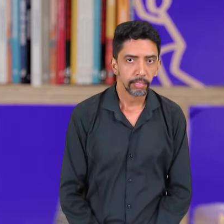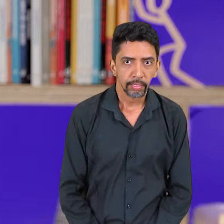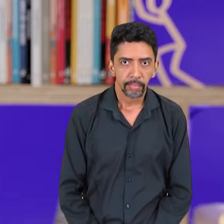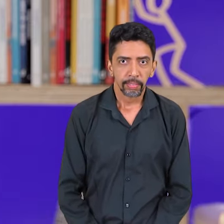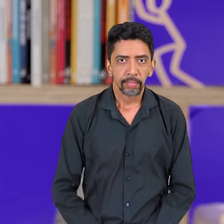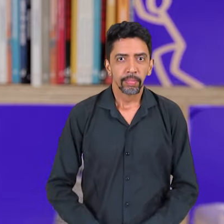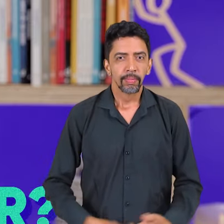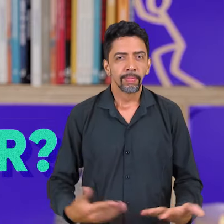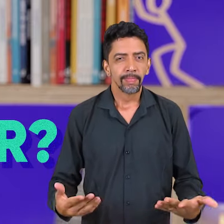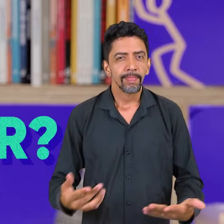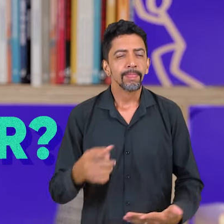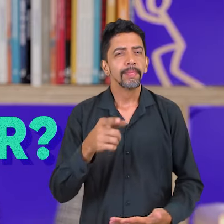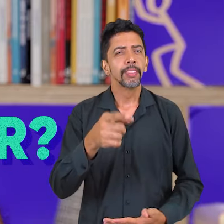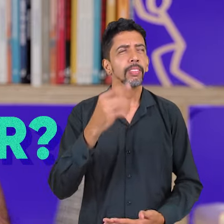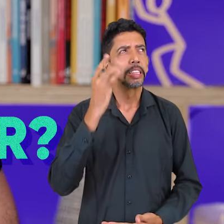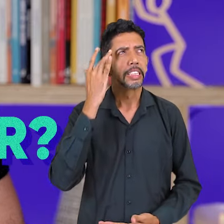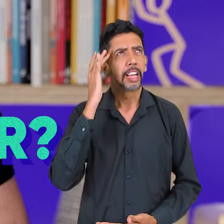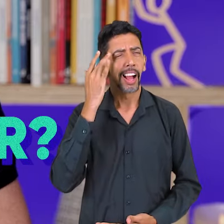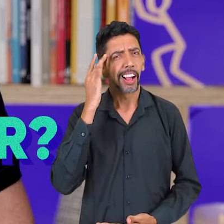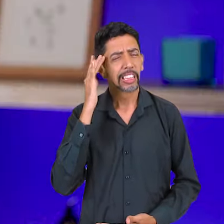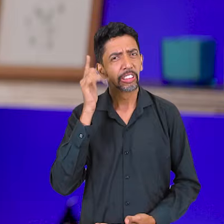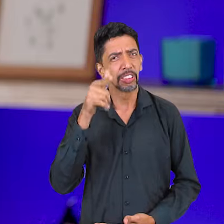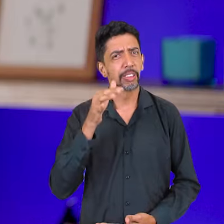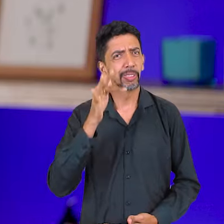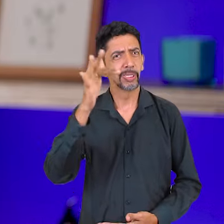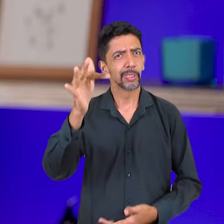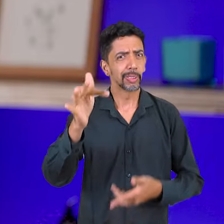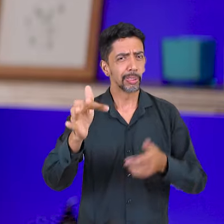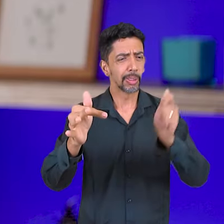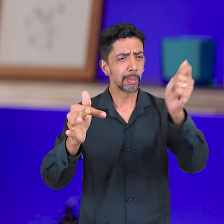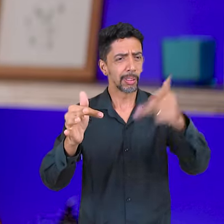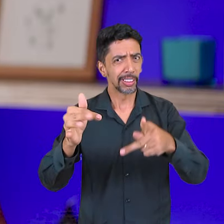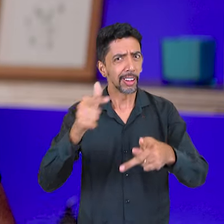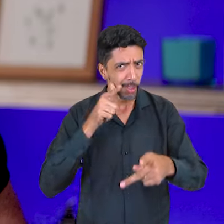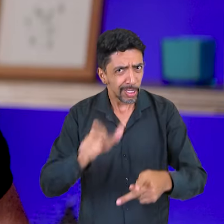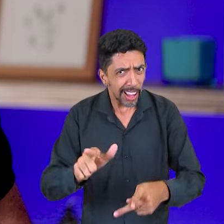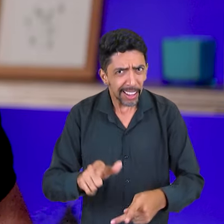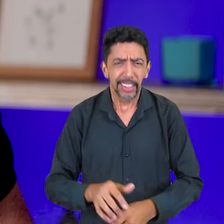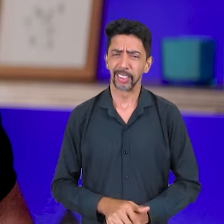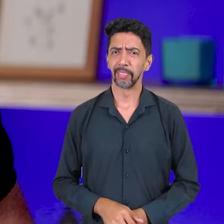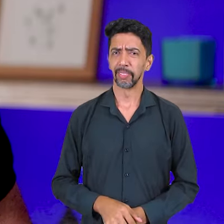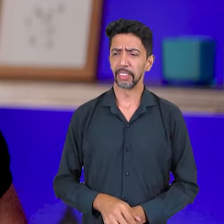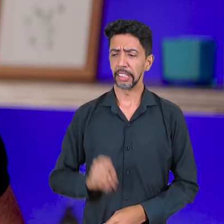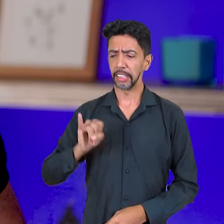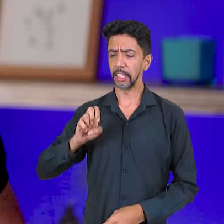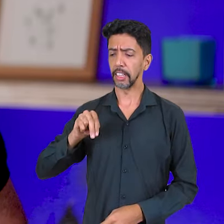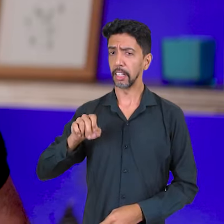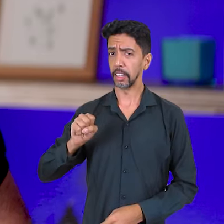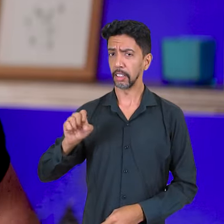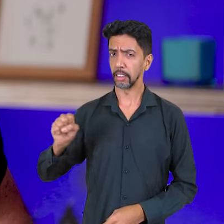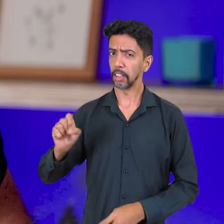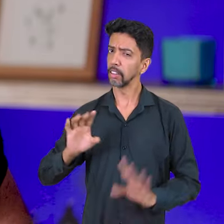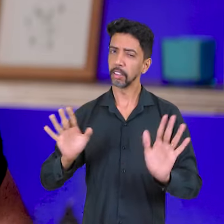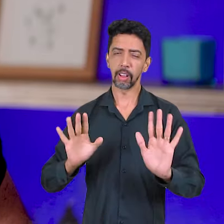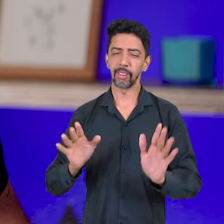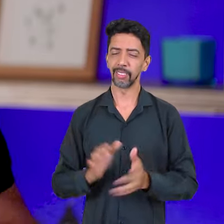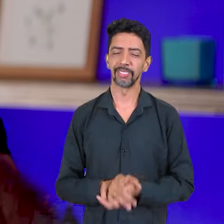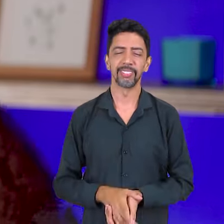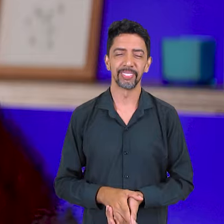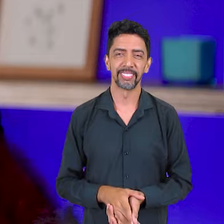se lá mesmo que você vai se aposentar não estou falando aqui do INSS isso nunca será